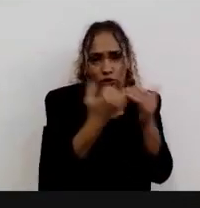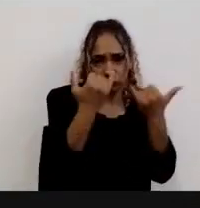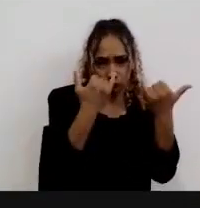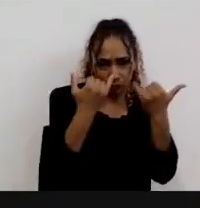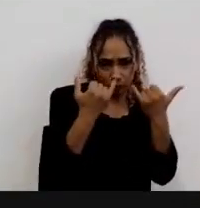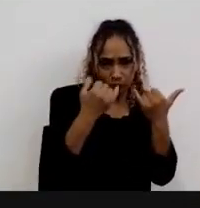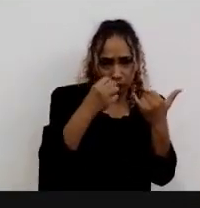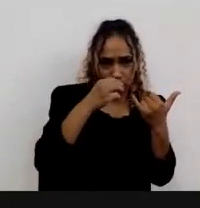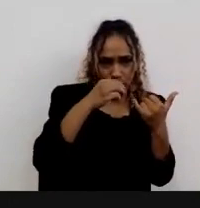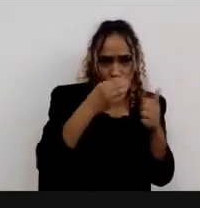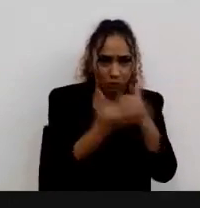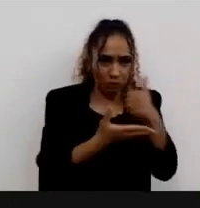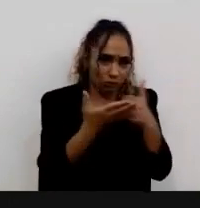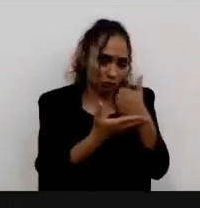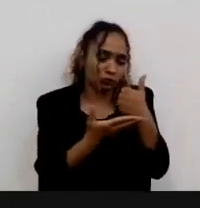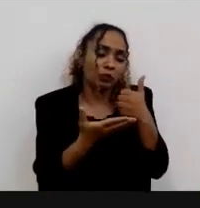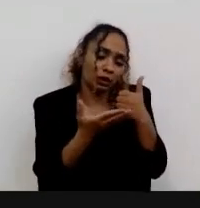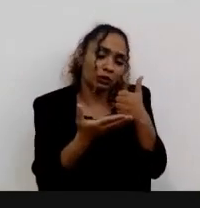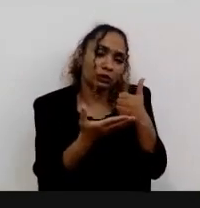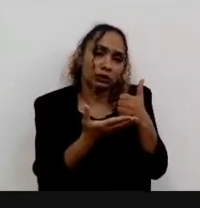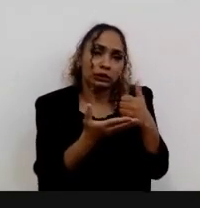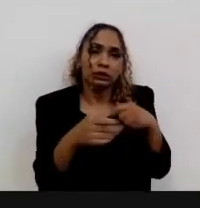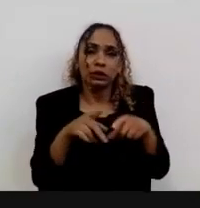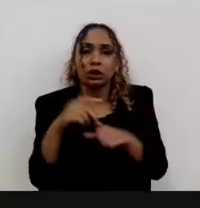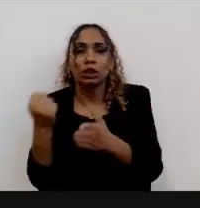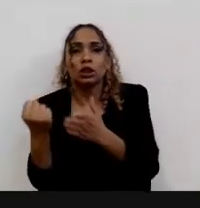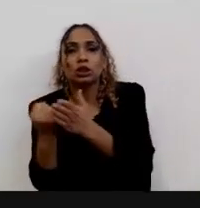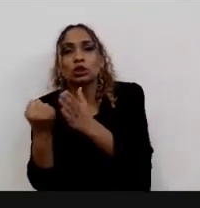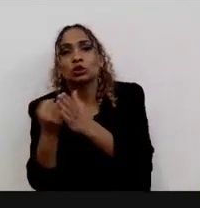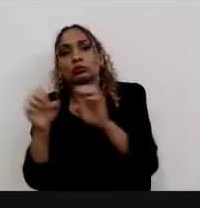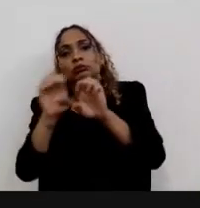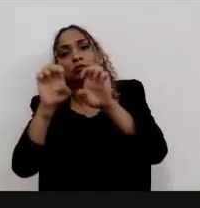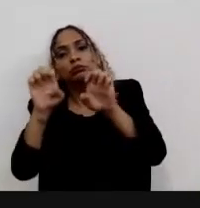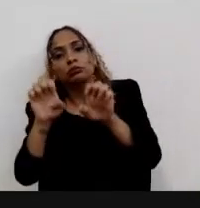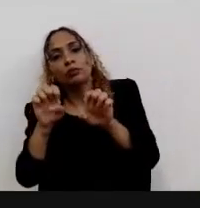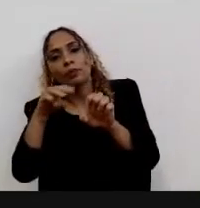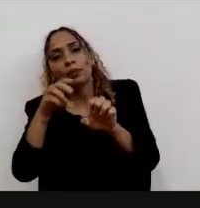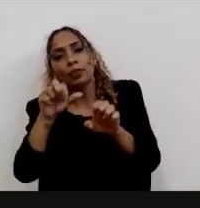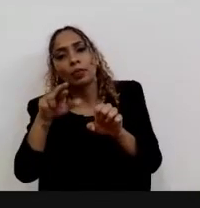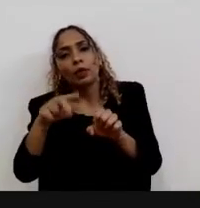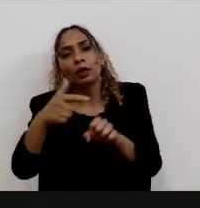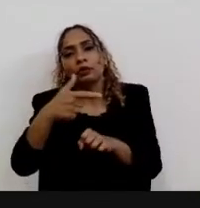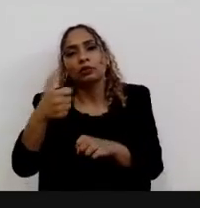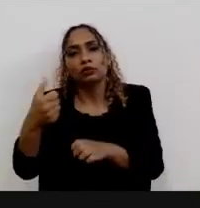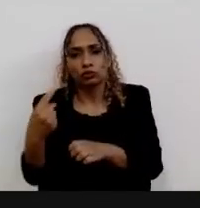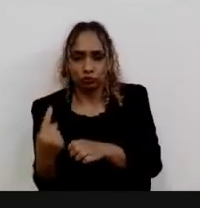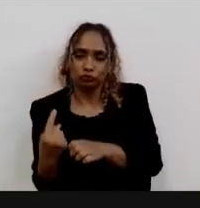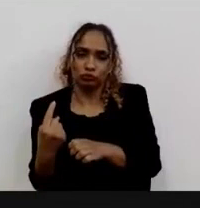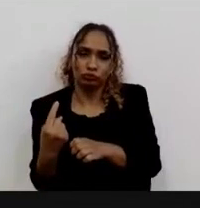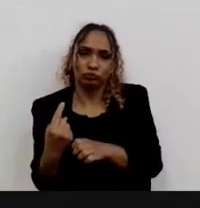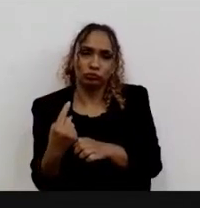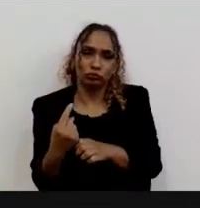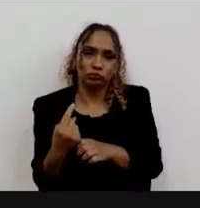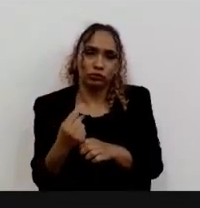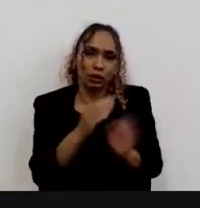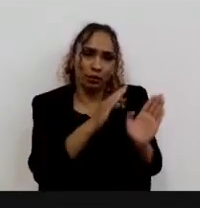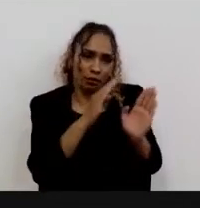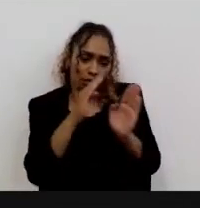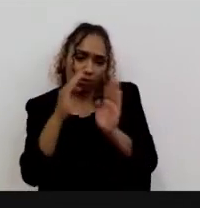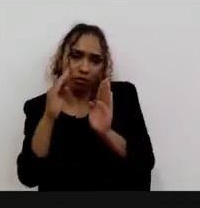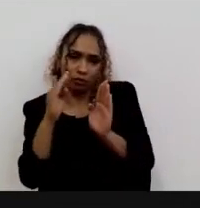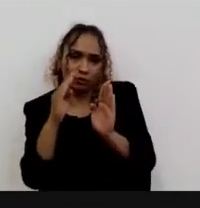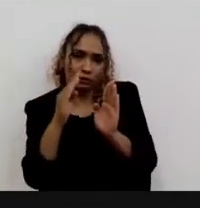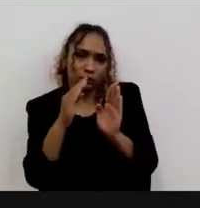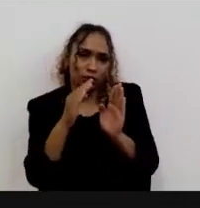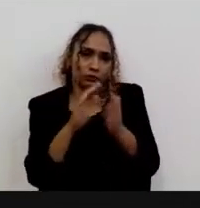metadados, codificados com XML, em registros no formato MARC 21, que é um formato bibliográfico de